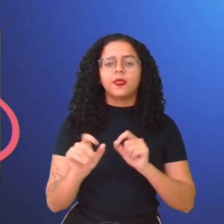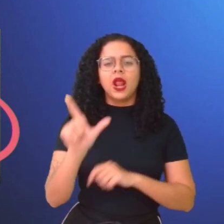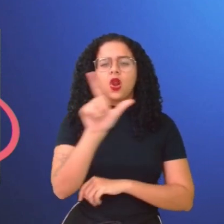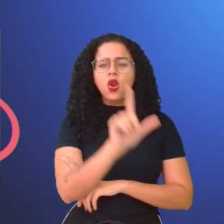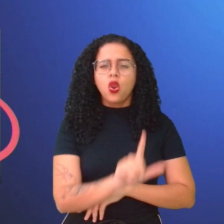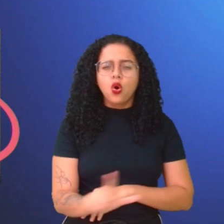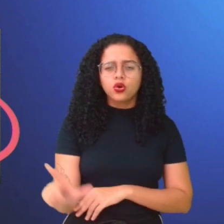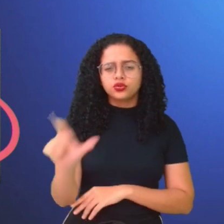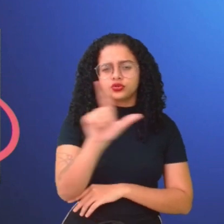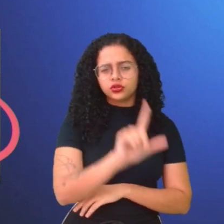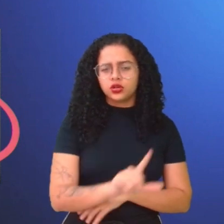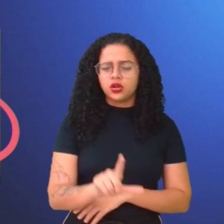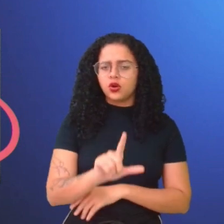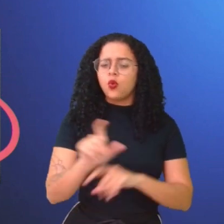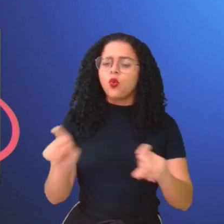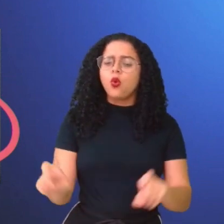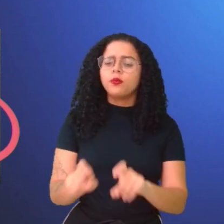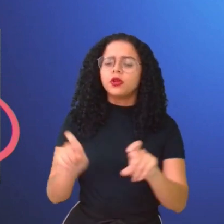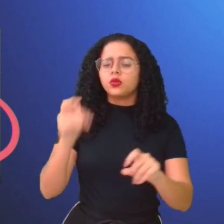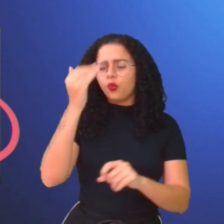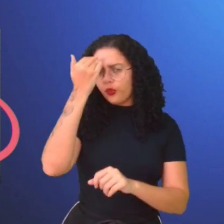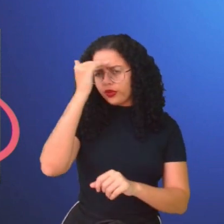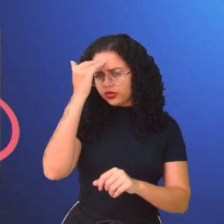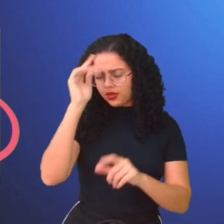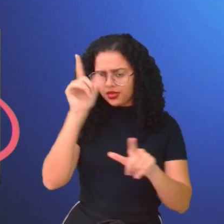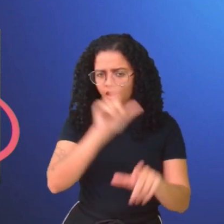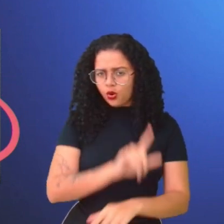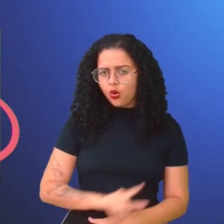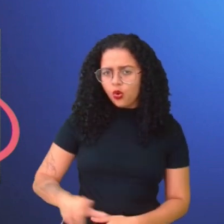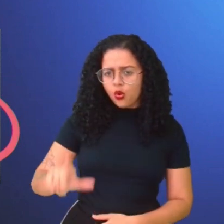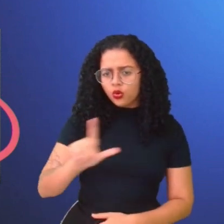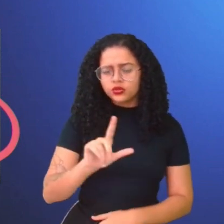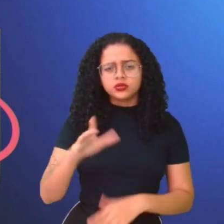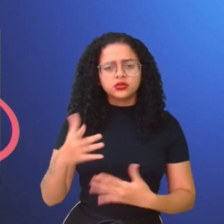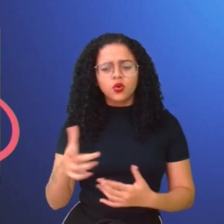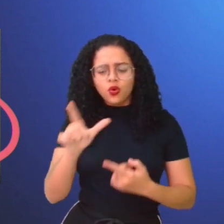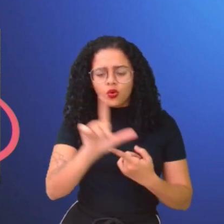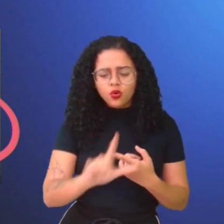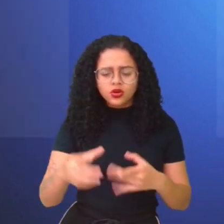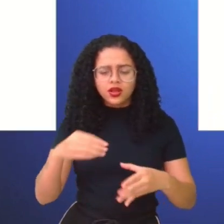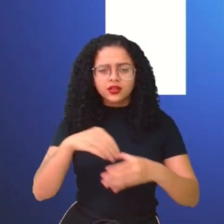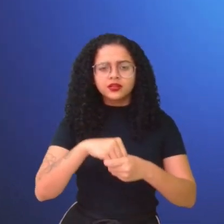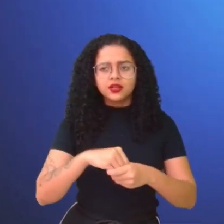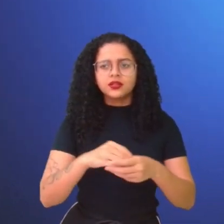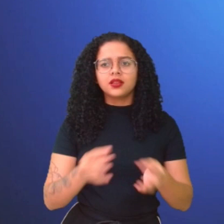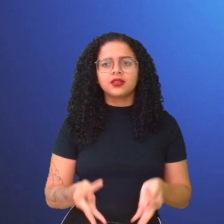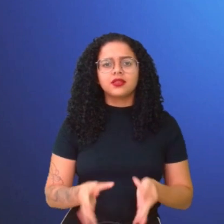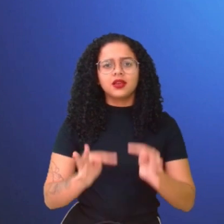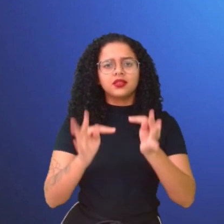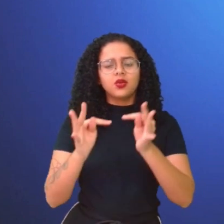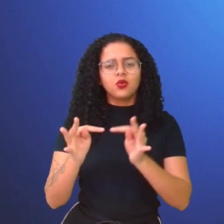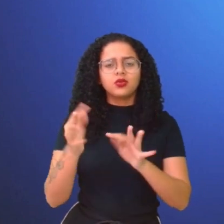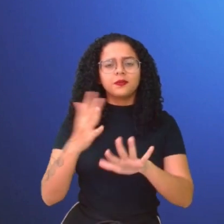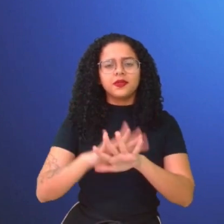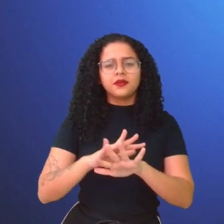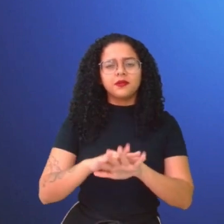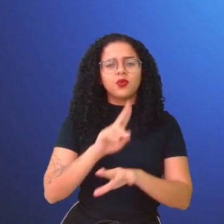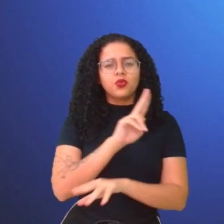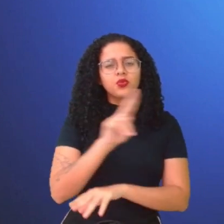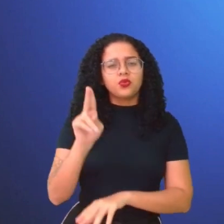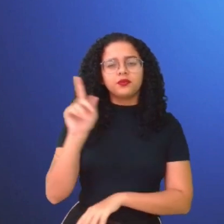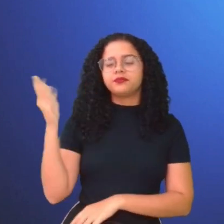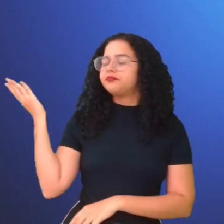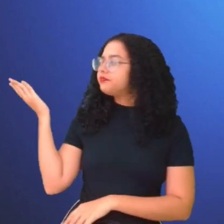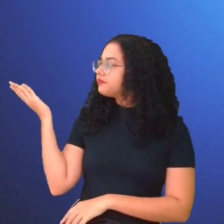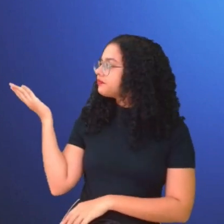que faça com que o computador entenda. E essa lógica é dita dentro da tecnologia, dentro da matemática, é chamado de um algoritmo,